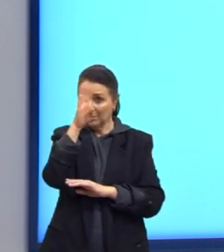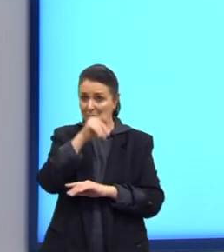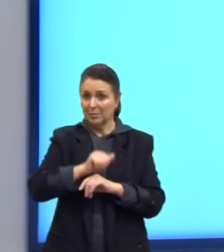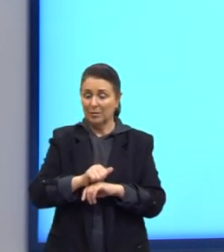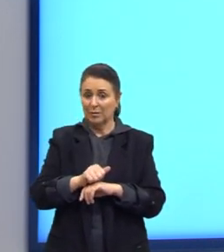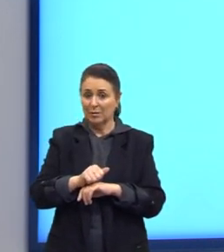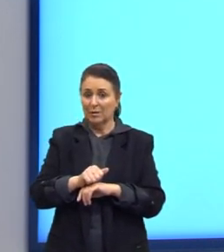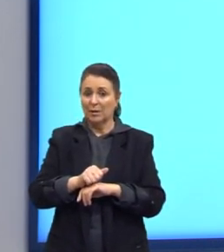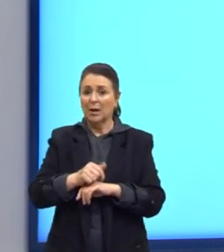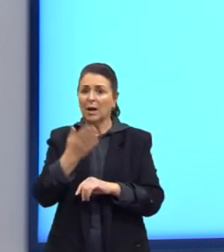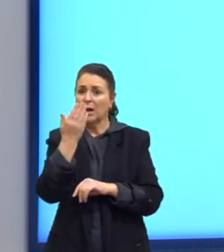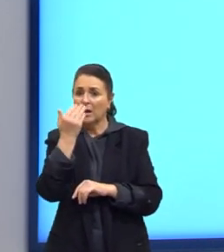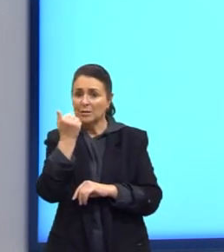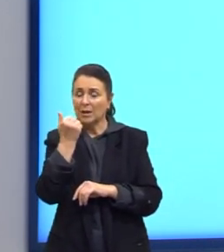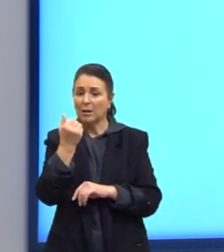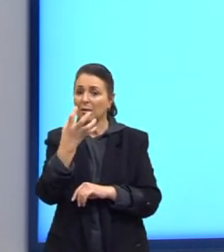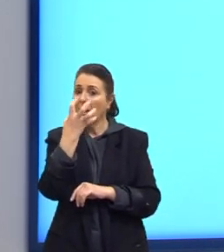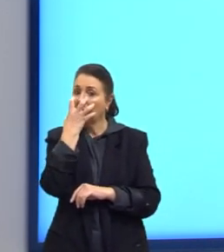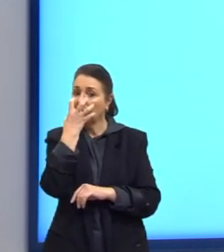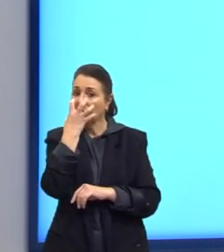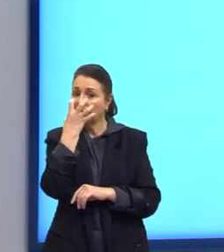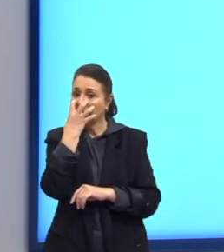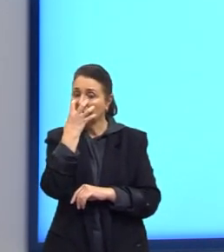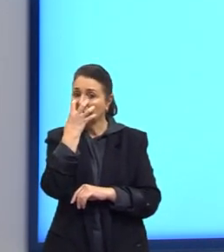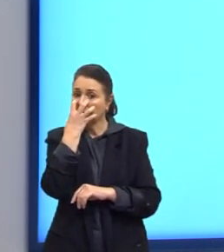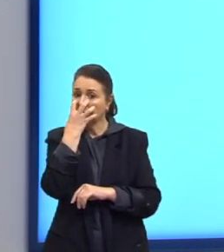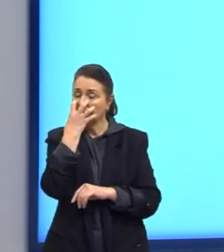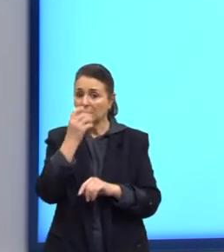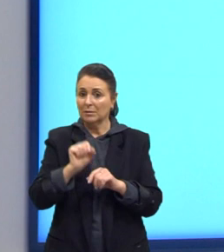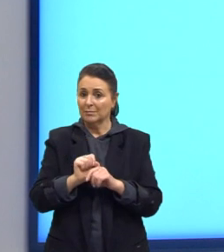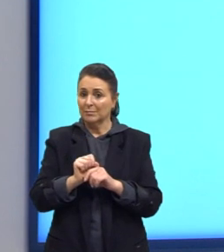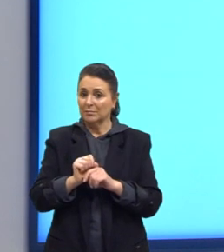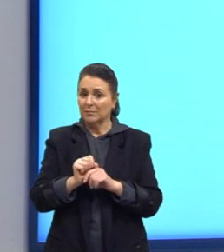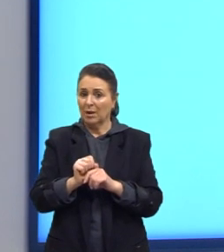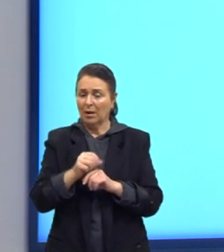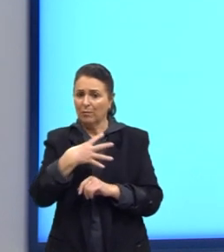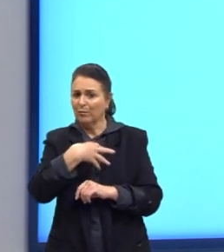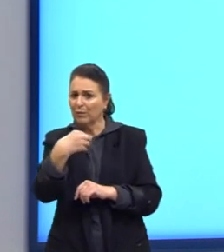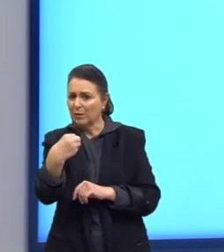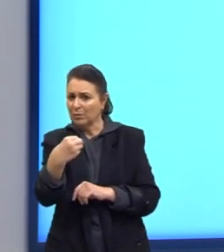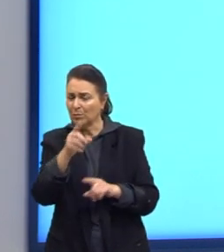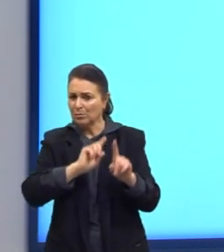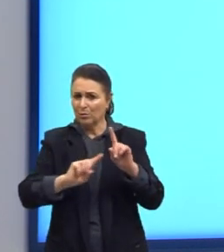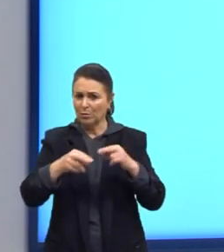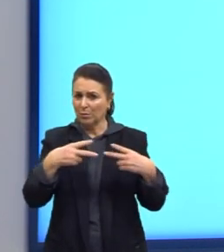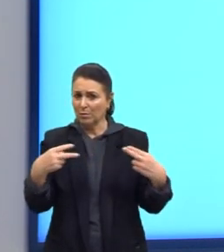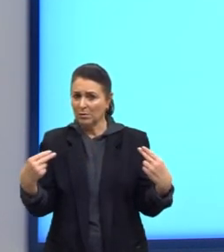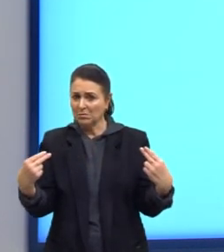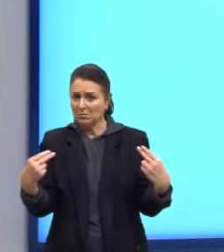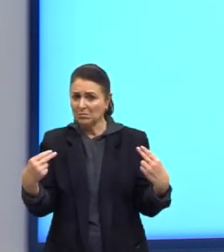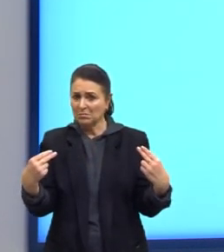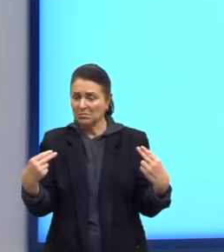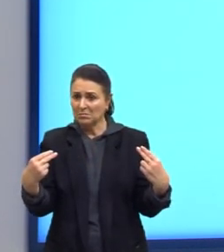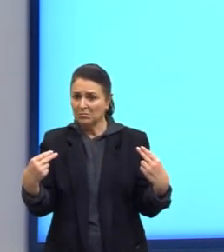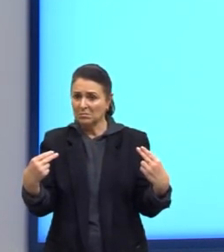cena que a janta cachorro que é filhote de qualquer mamífero tá